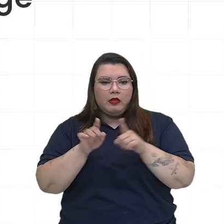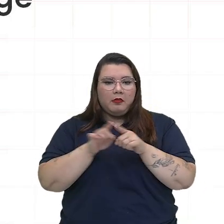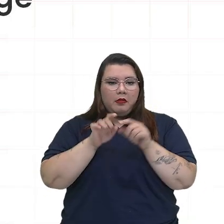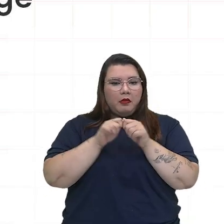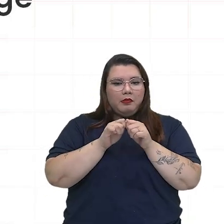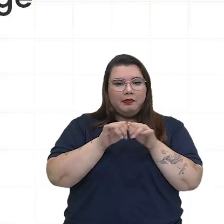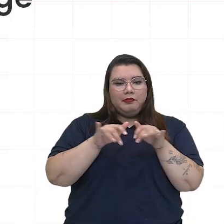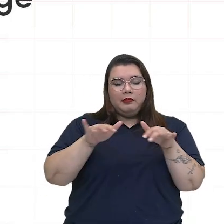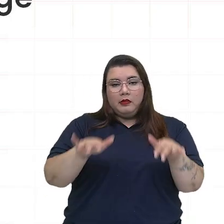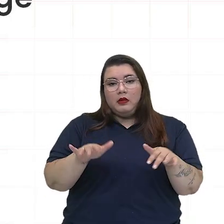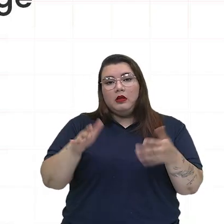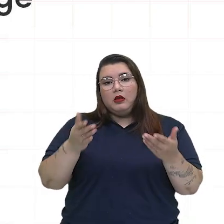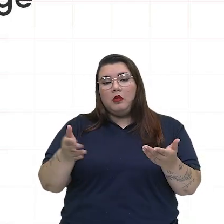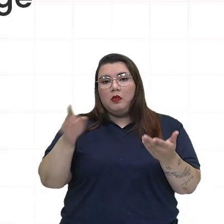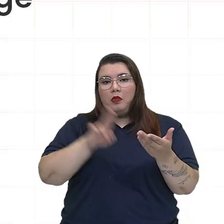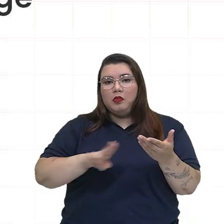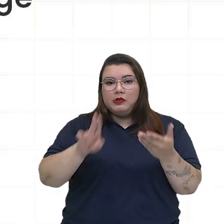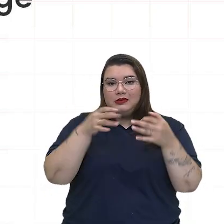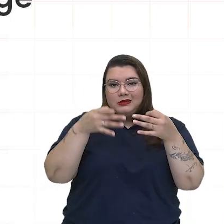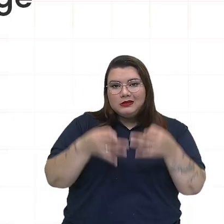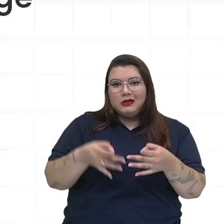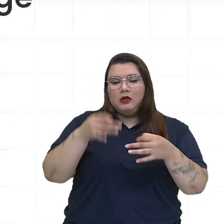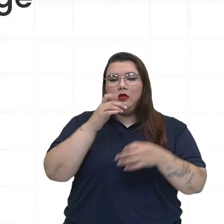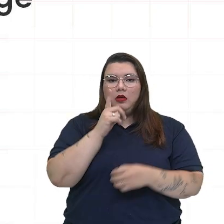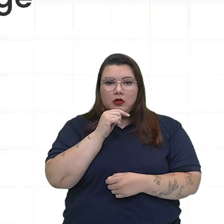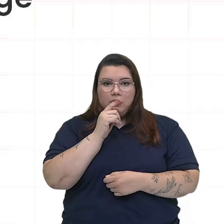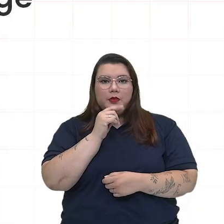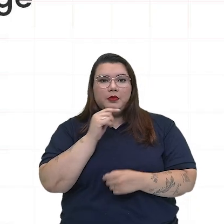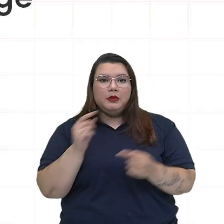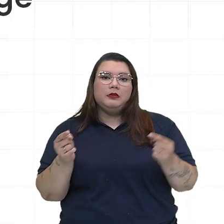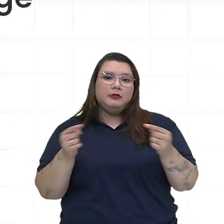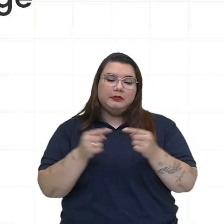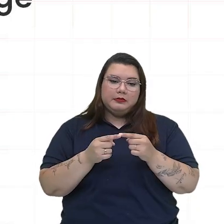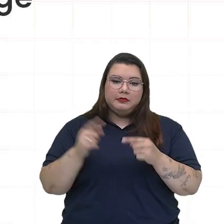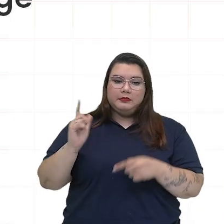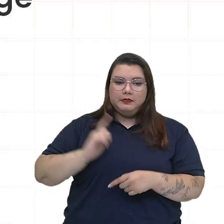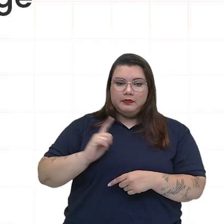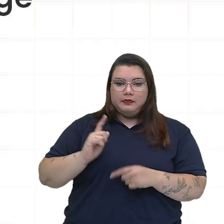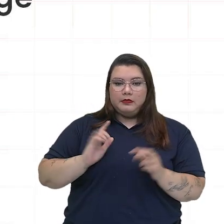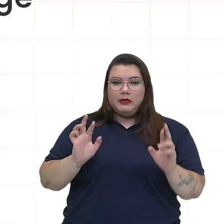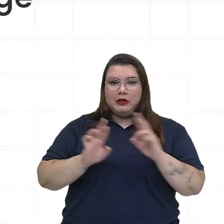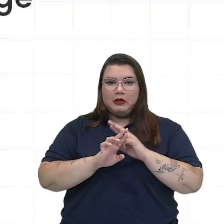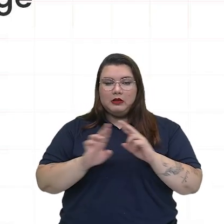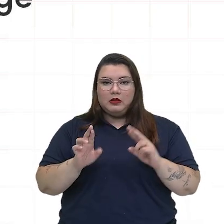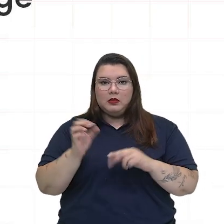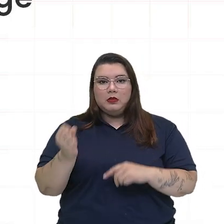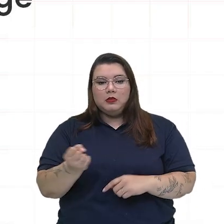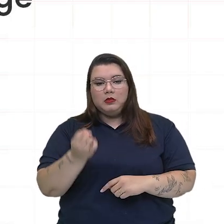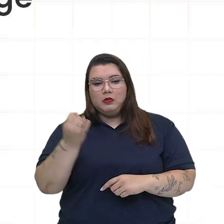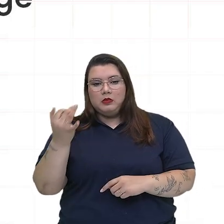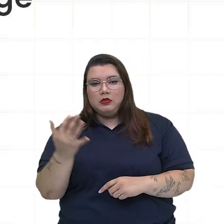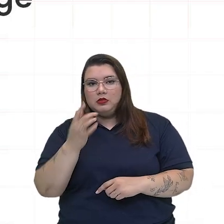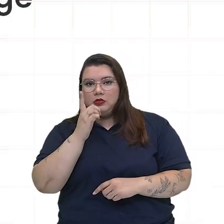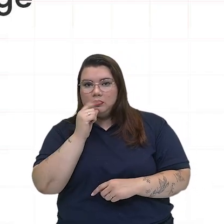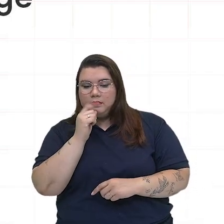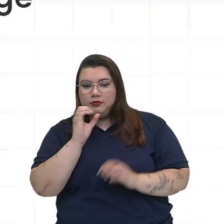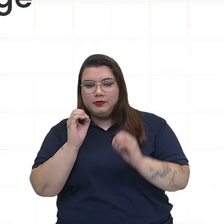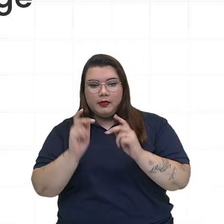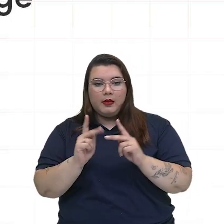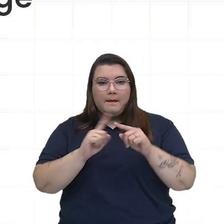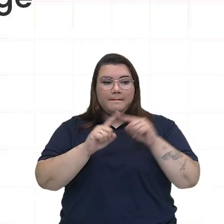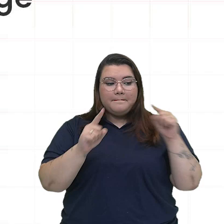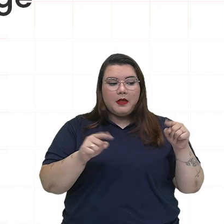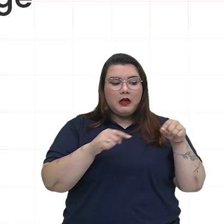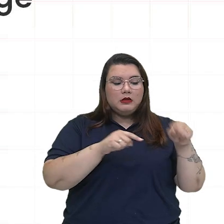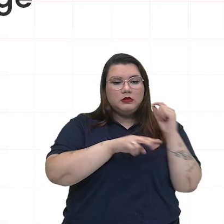escoamento superficial, tá? E a aplicação ela acaba sendo mais uniforme aí em relação à quantidade de água. Mas